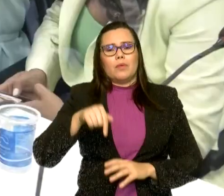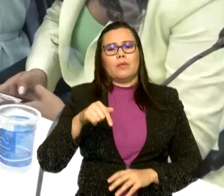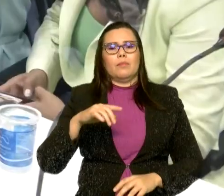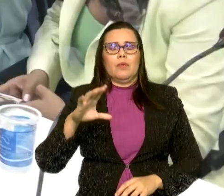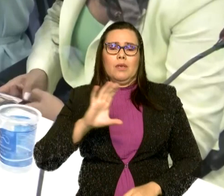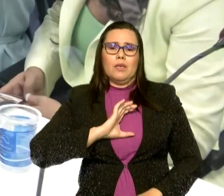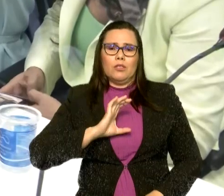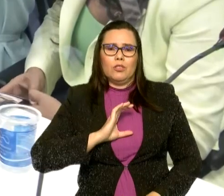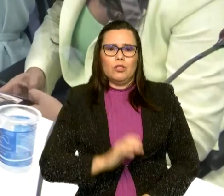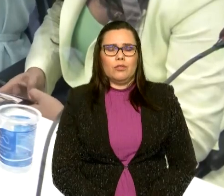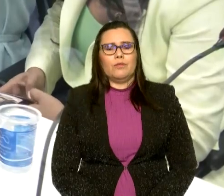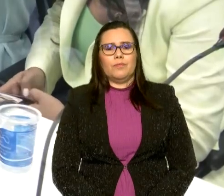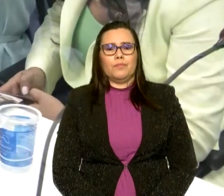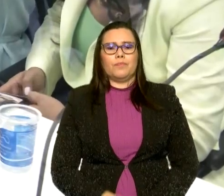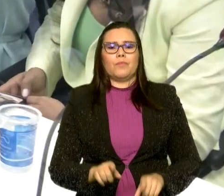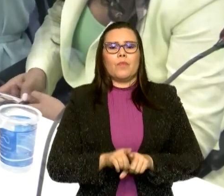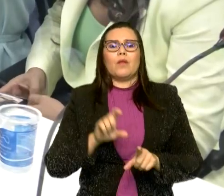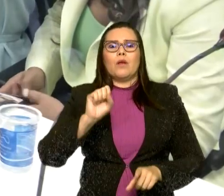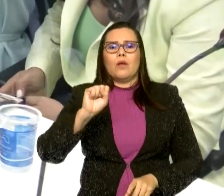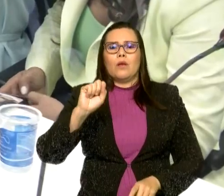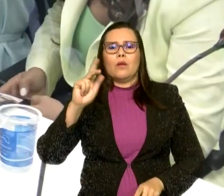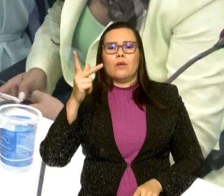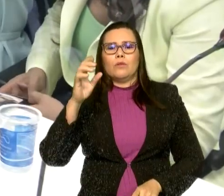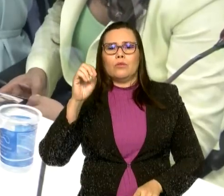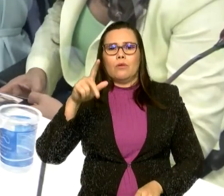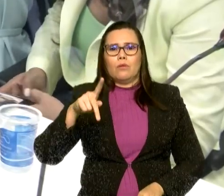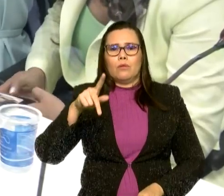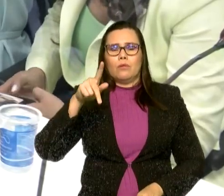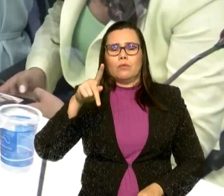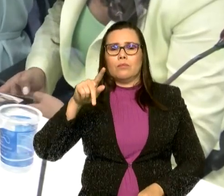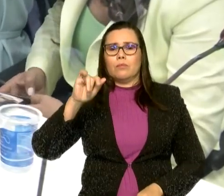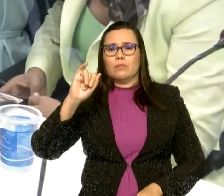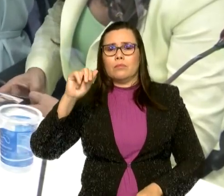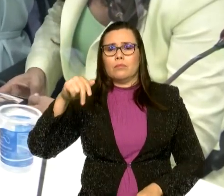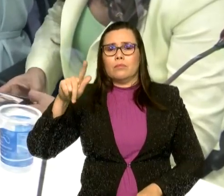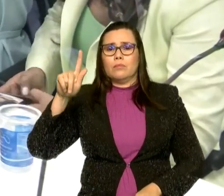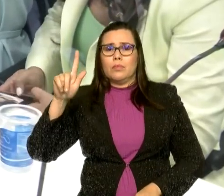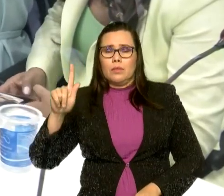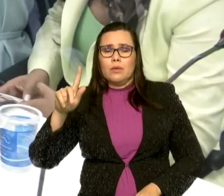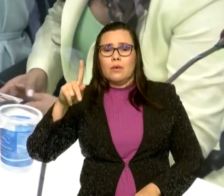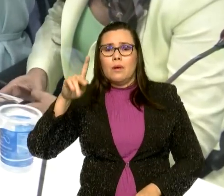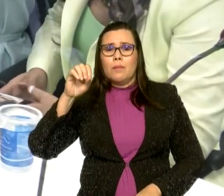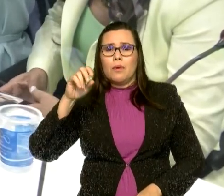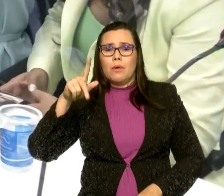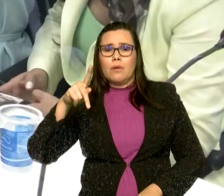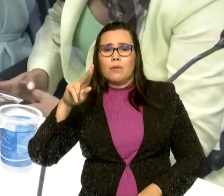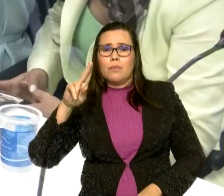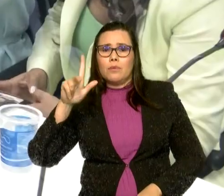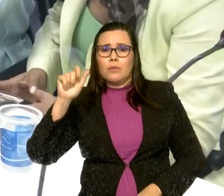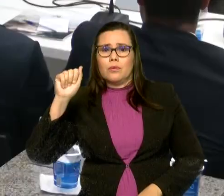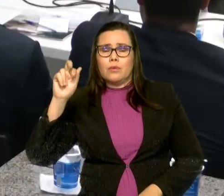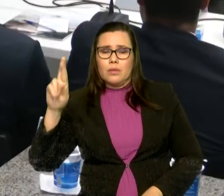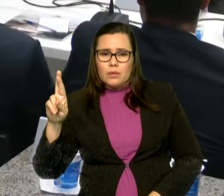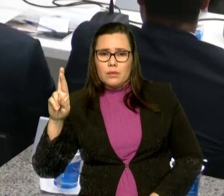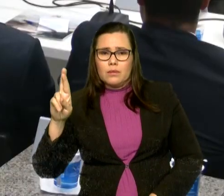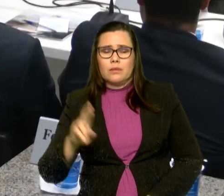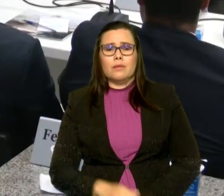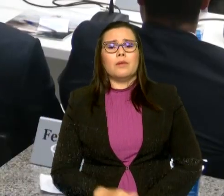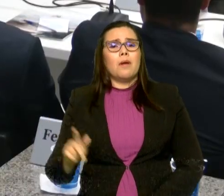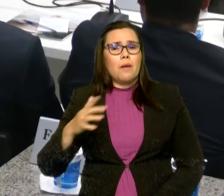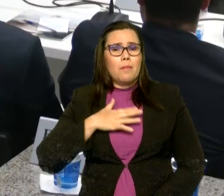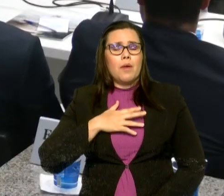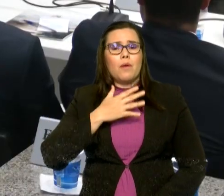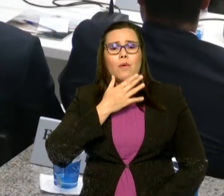um trabalho do prefeito Fábio Gentil, como ele já ressaltou aqui, não só o Shopping Popular, mas o trabalho que ele vem fazendo na cidade de